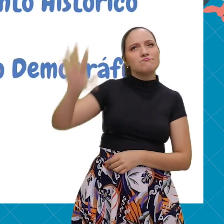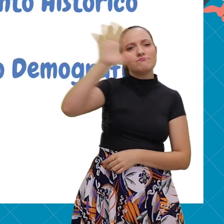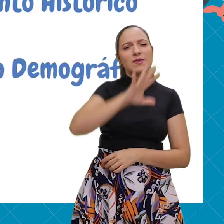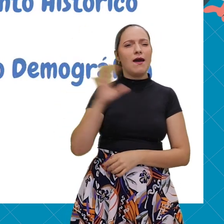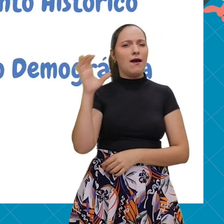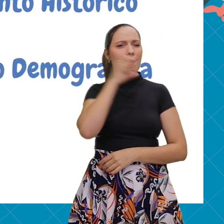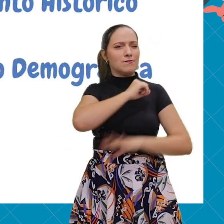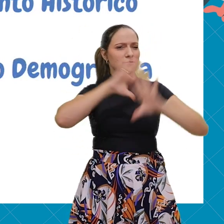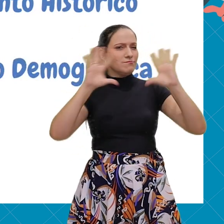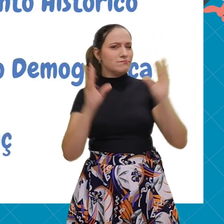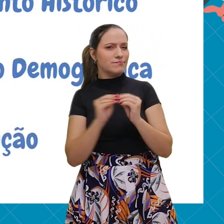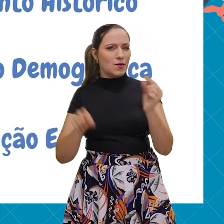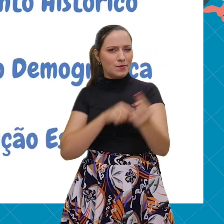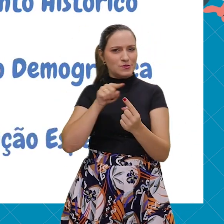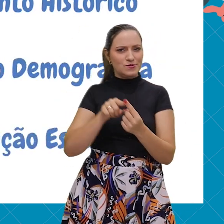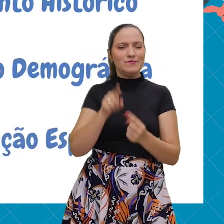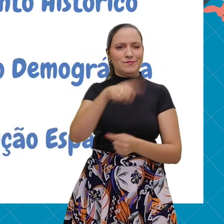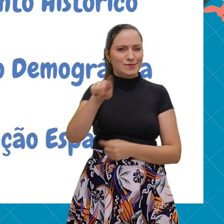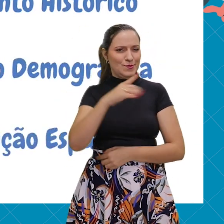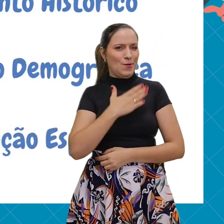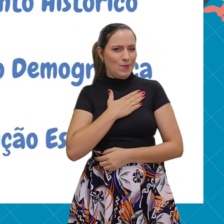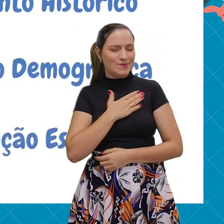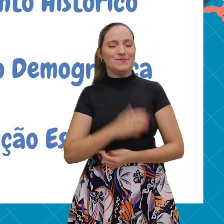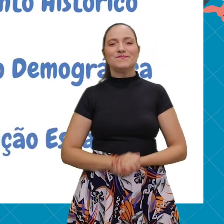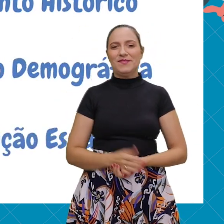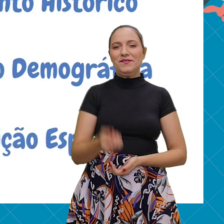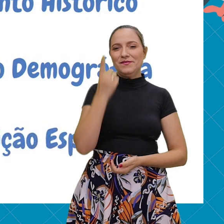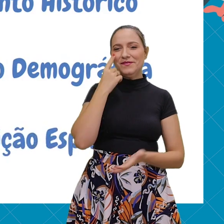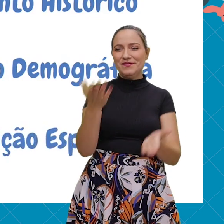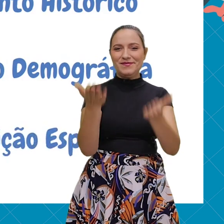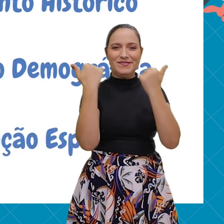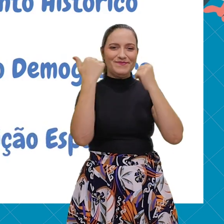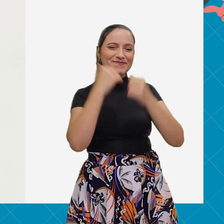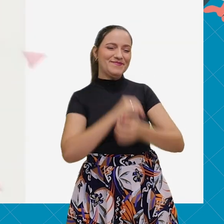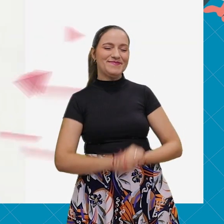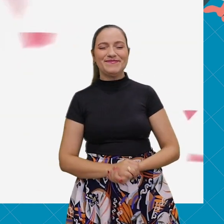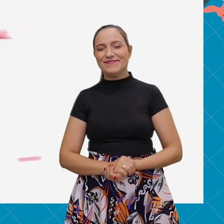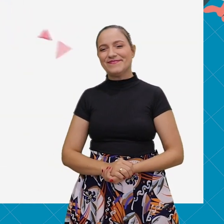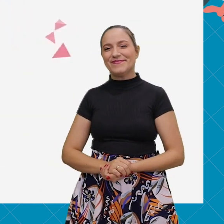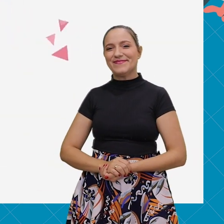forma rápida, direta e objetiva, do jeito que você curte. Então bora lá pro vídeo.